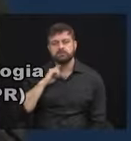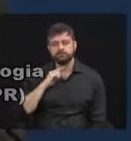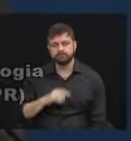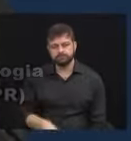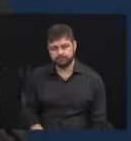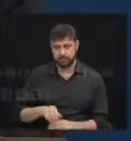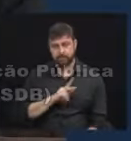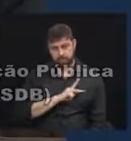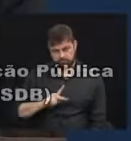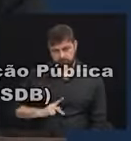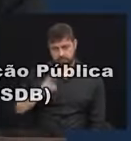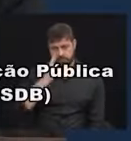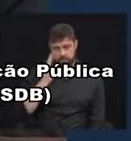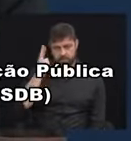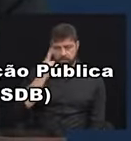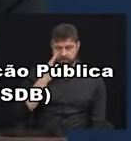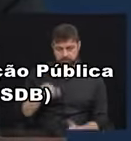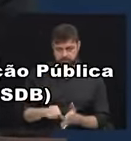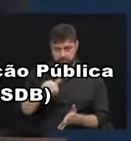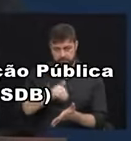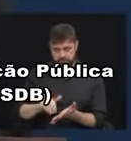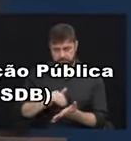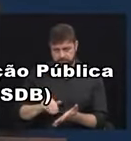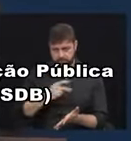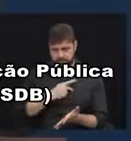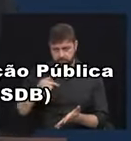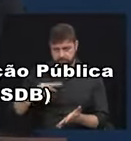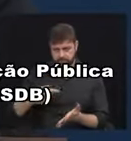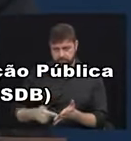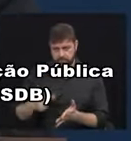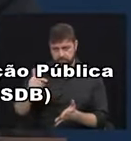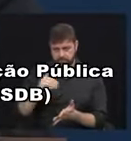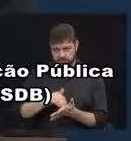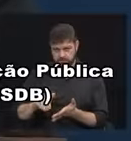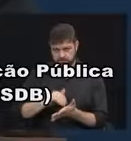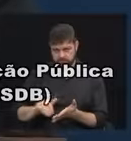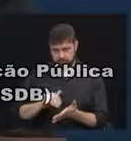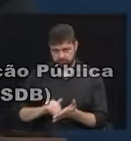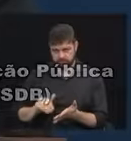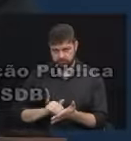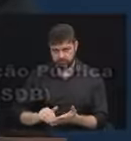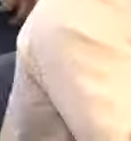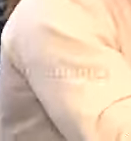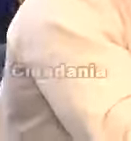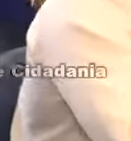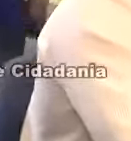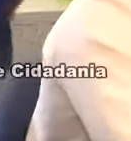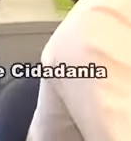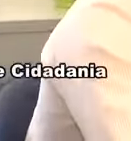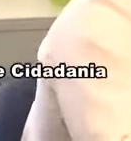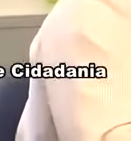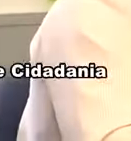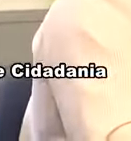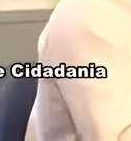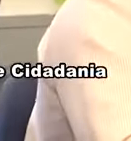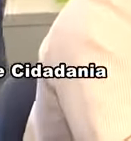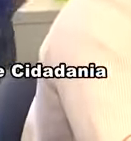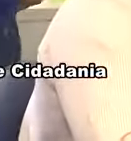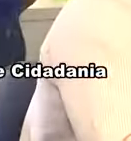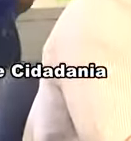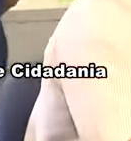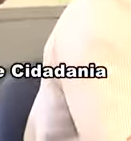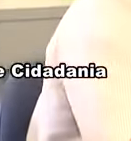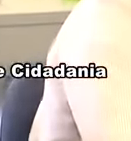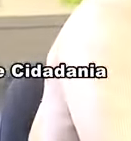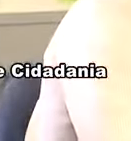Tecnologia. O vereador Marcos Bernadelli é presidente da Comissão de Administração Pública. A presidência da Comissão de Defesa